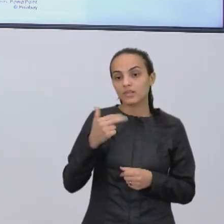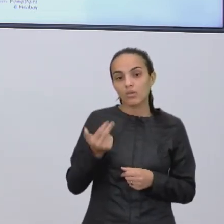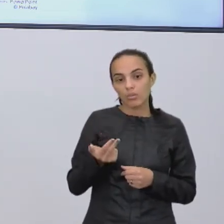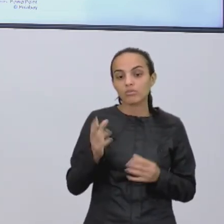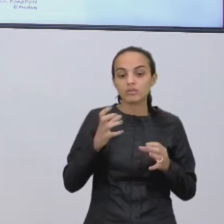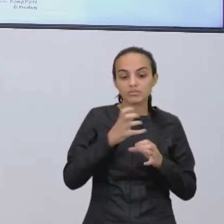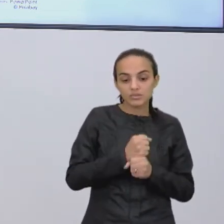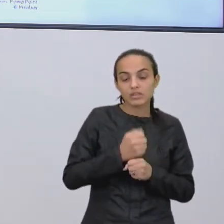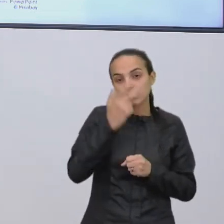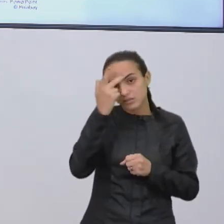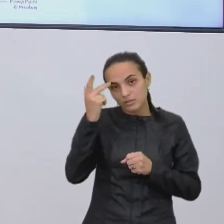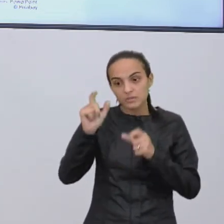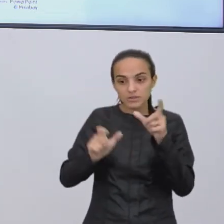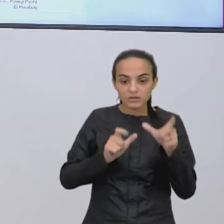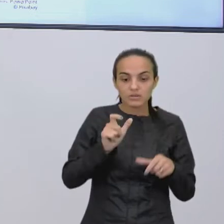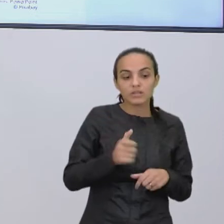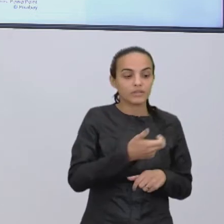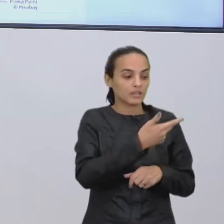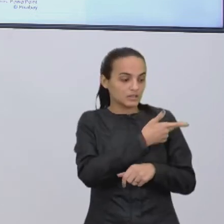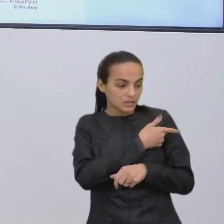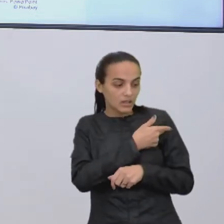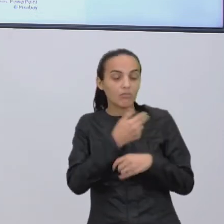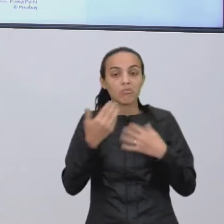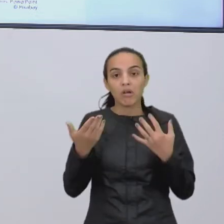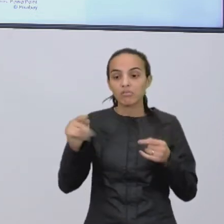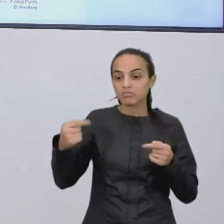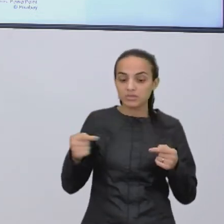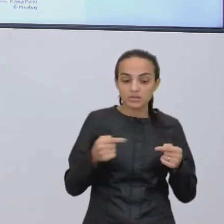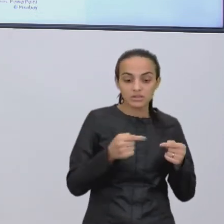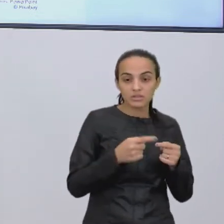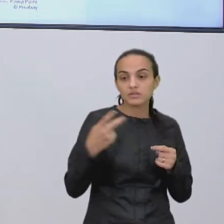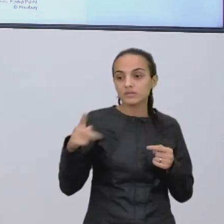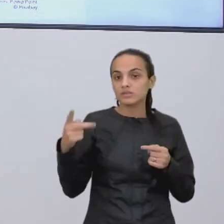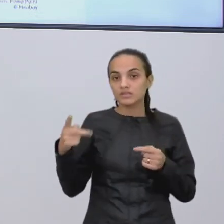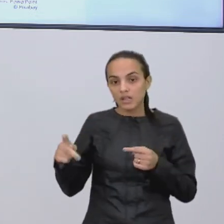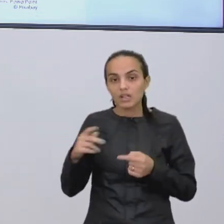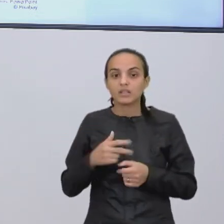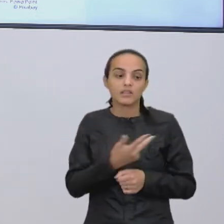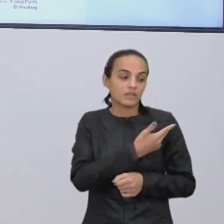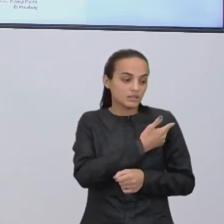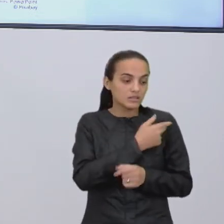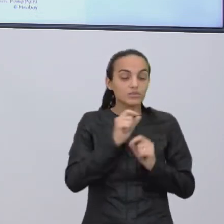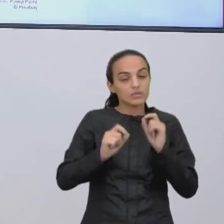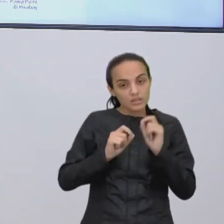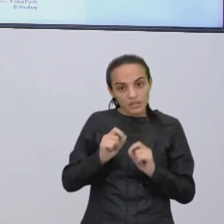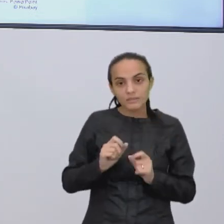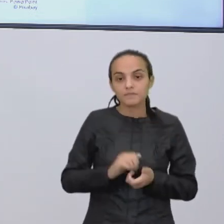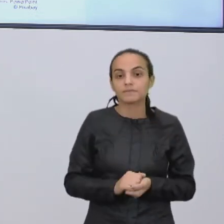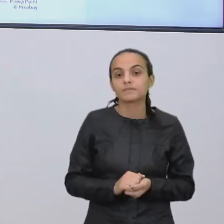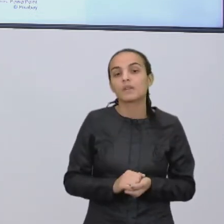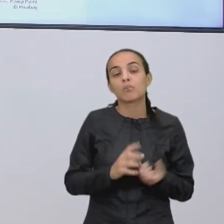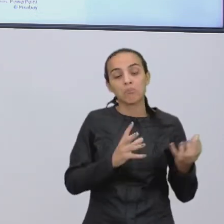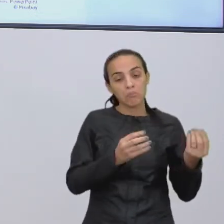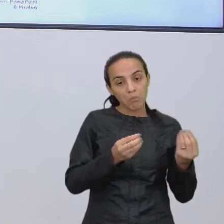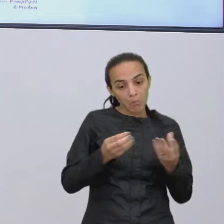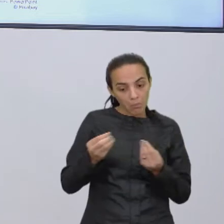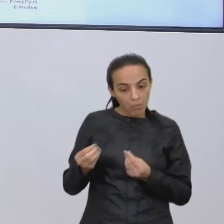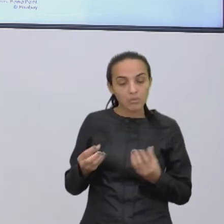de pessoas que vacinaram, ou qual era o objetivo aí da cobertura vacinal. Então, são